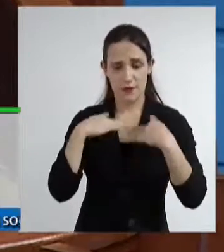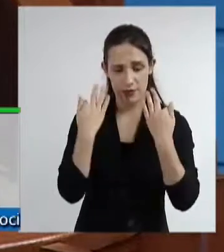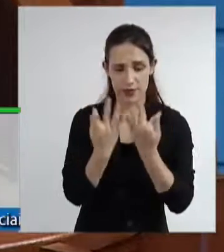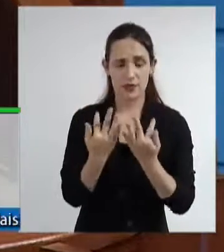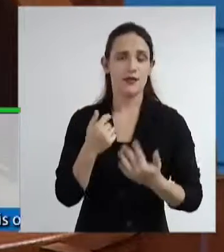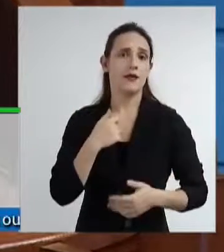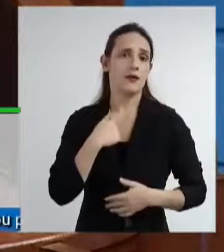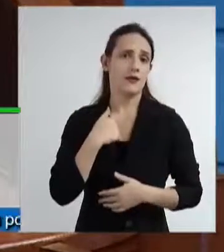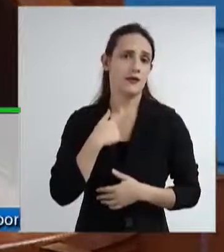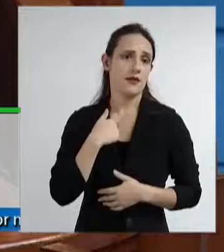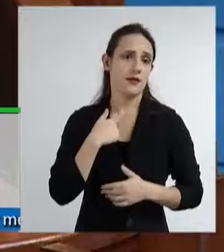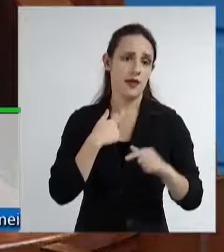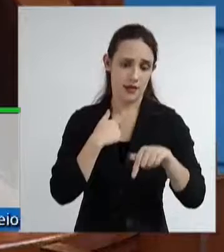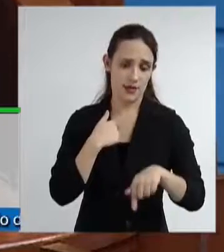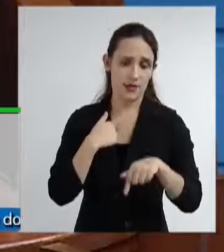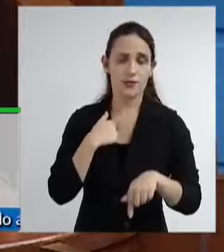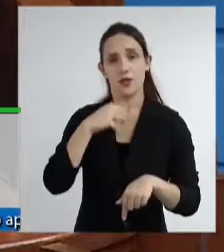nossos